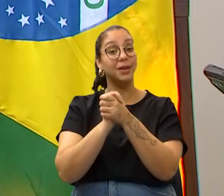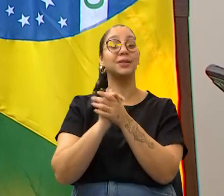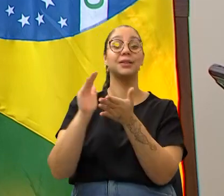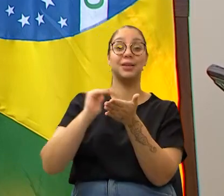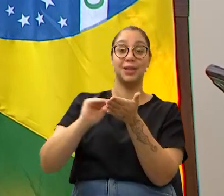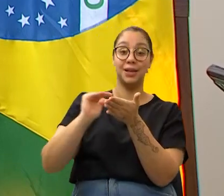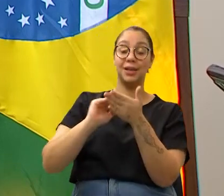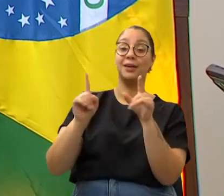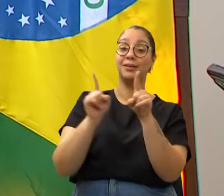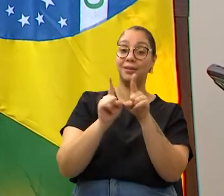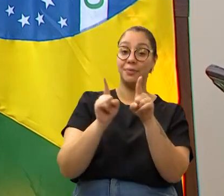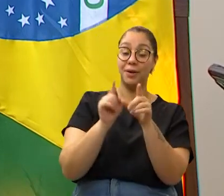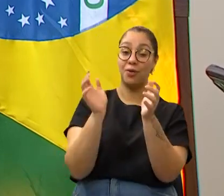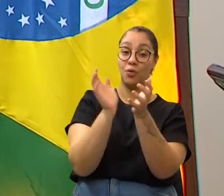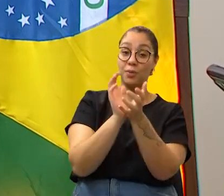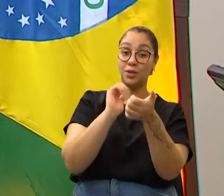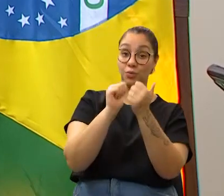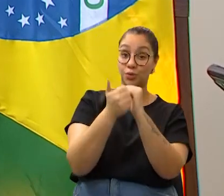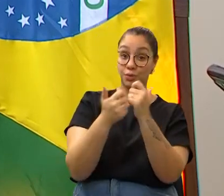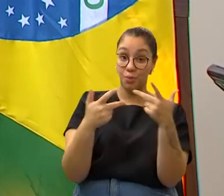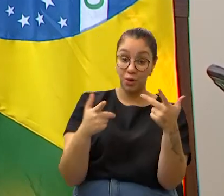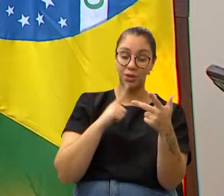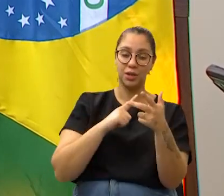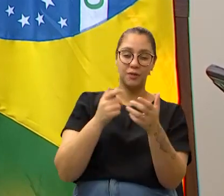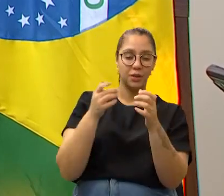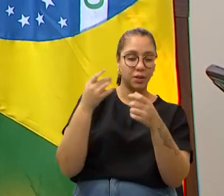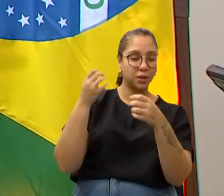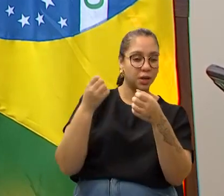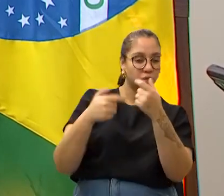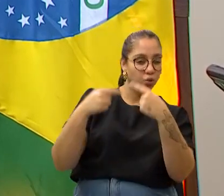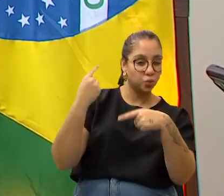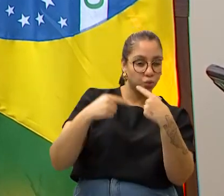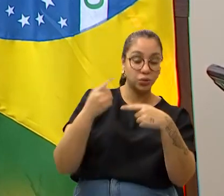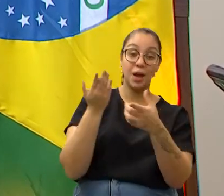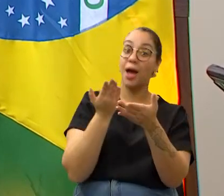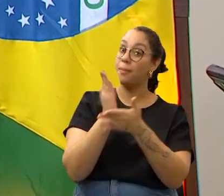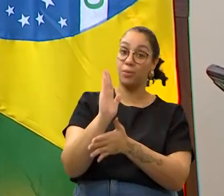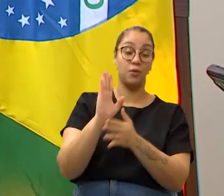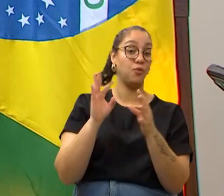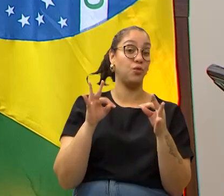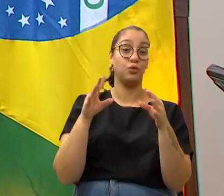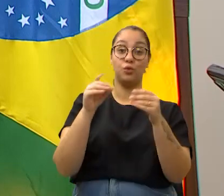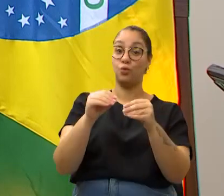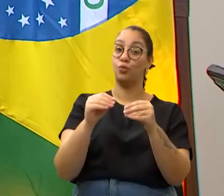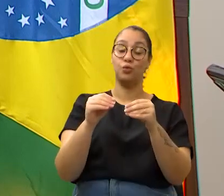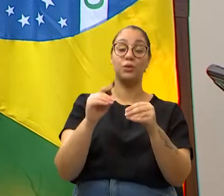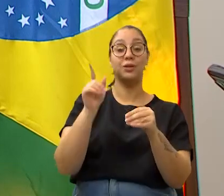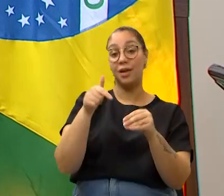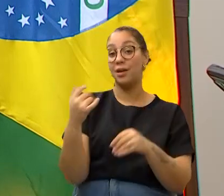Câmara, na Comissão de Esportes, com os vereadores, debateu e aprovou por unanimidade essa medida,